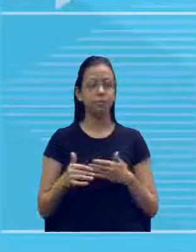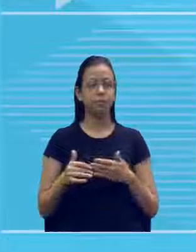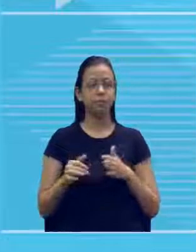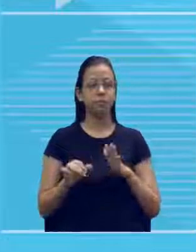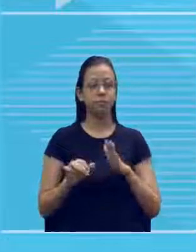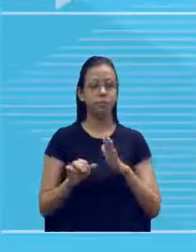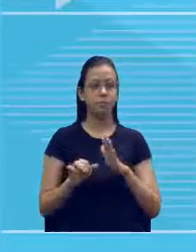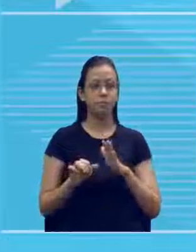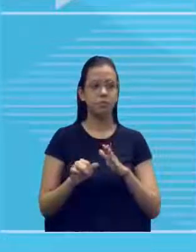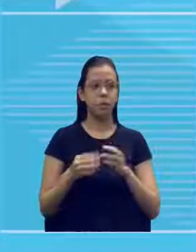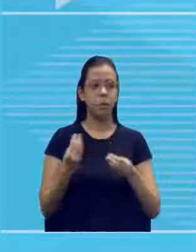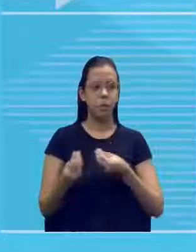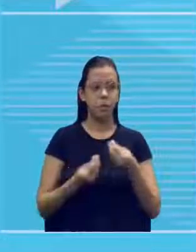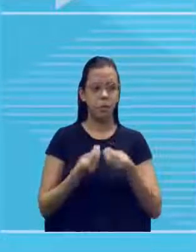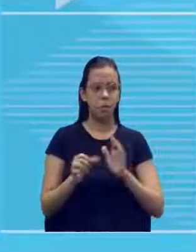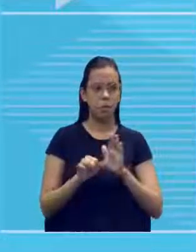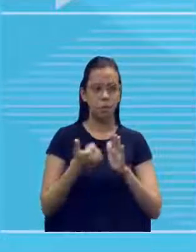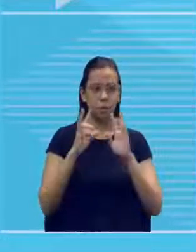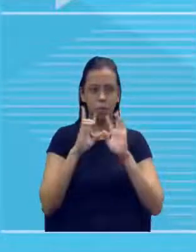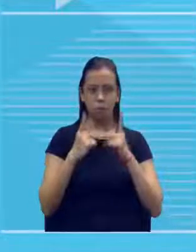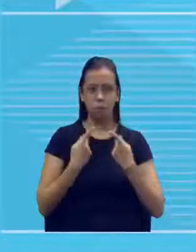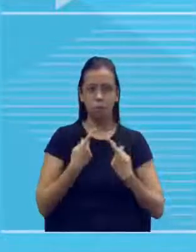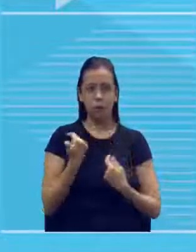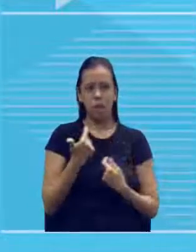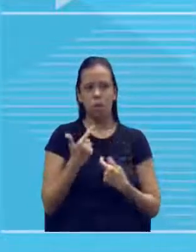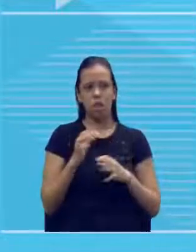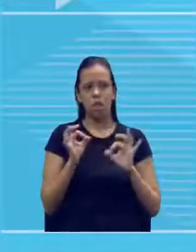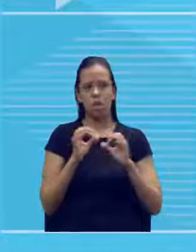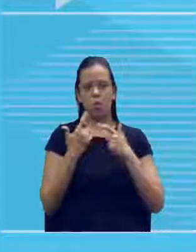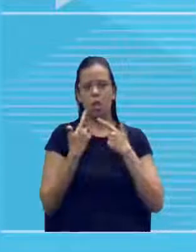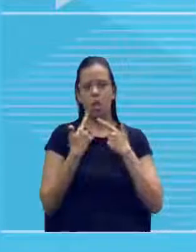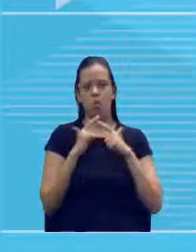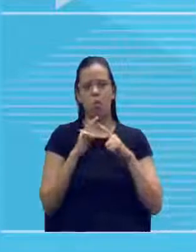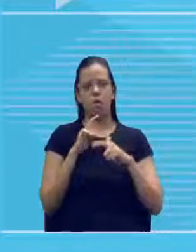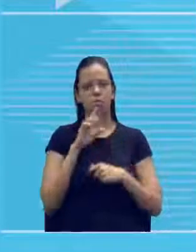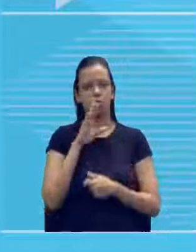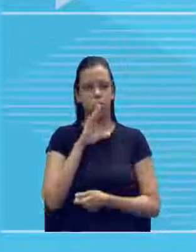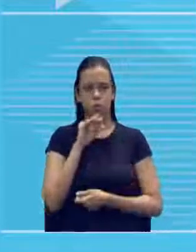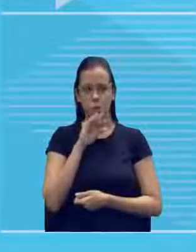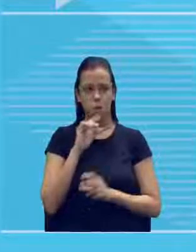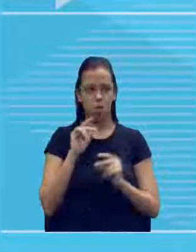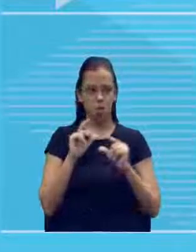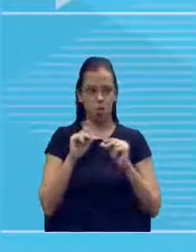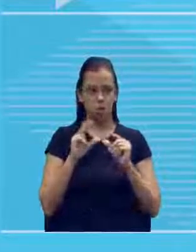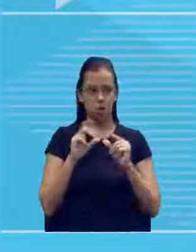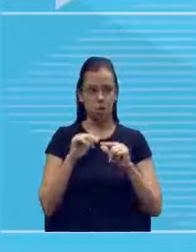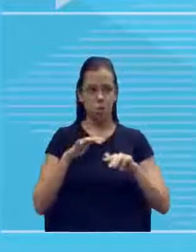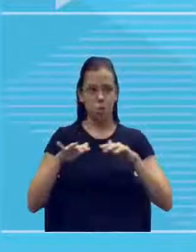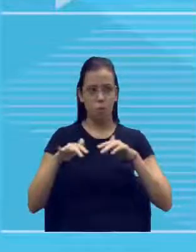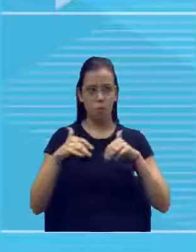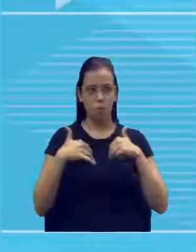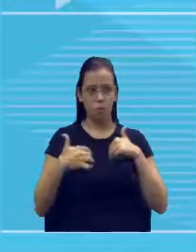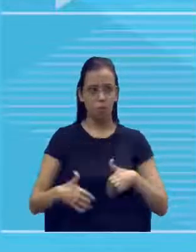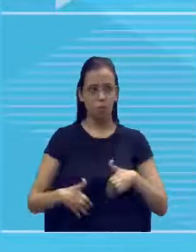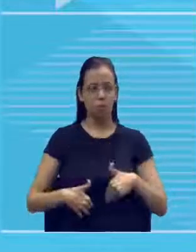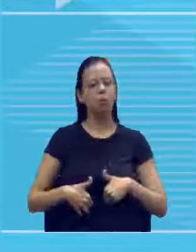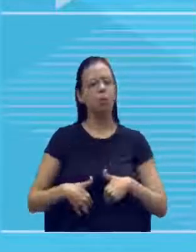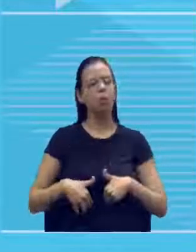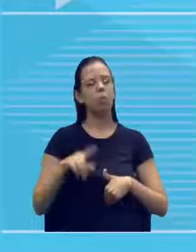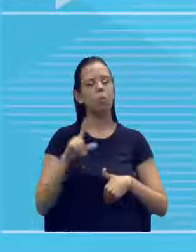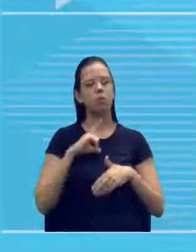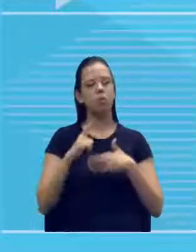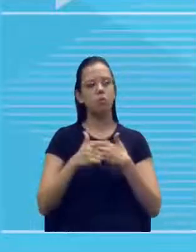Como os primeiros homens ainda não tinham nenhuma linguagem oral, o movimento do corpo ocupava o